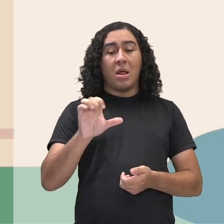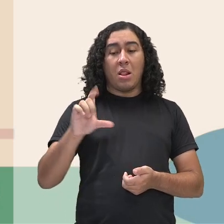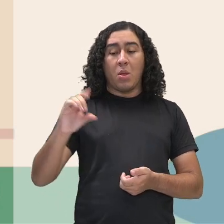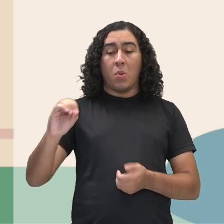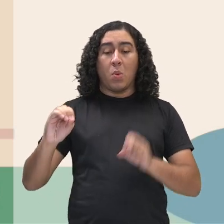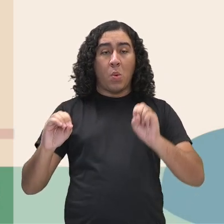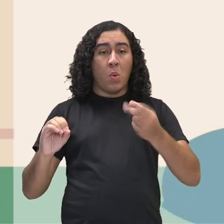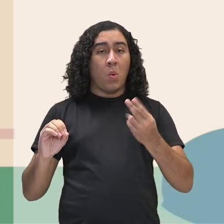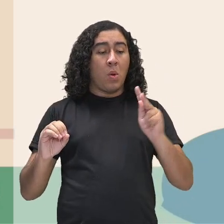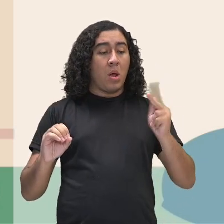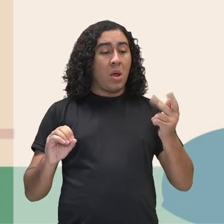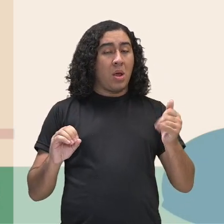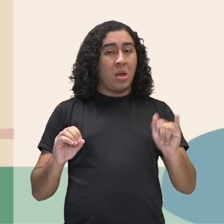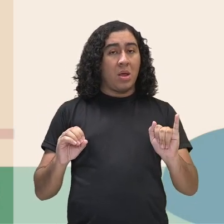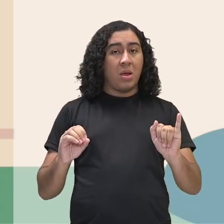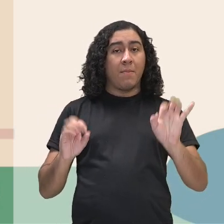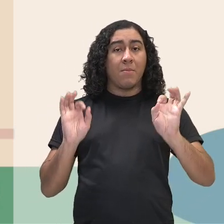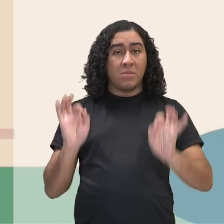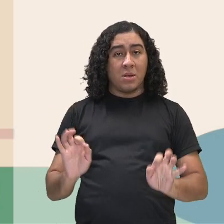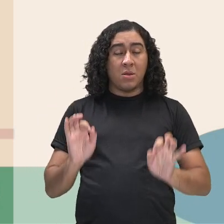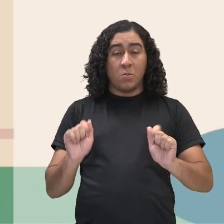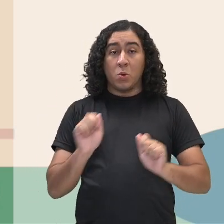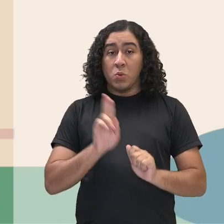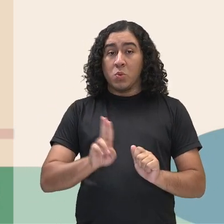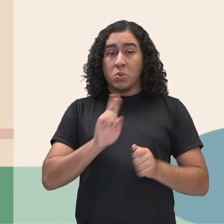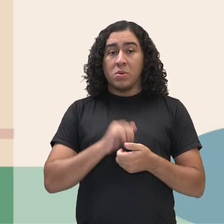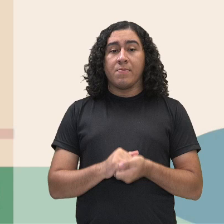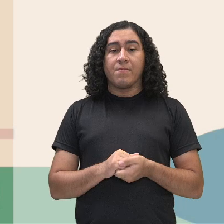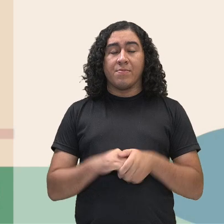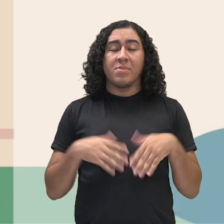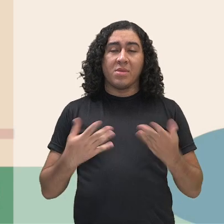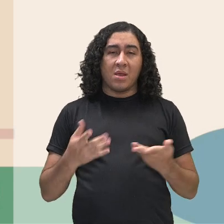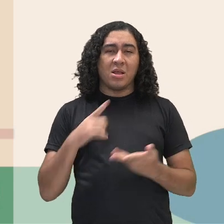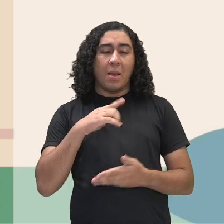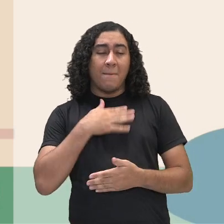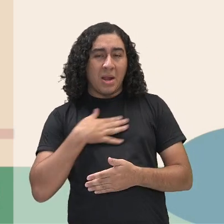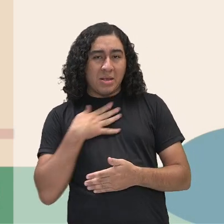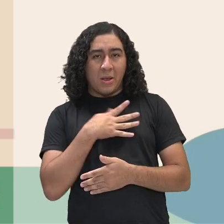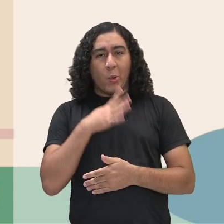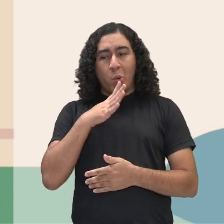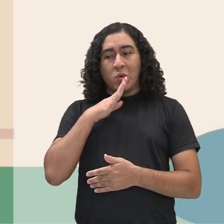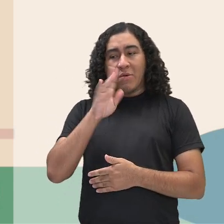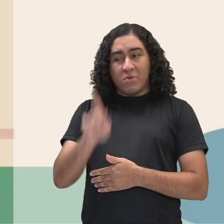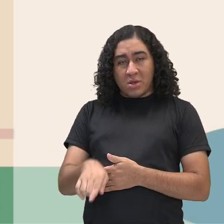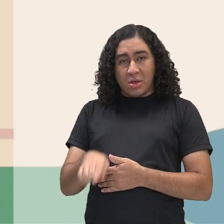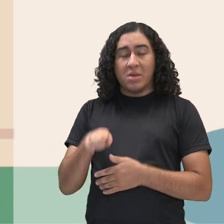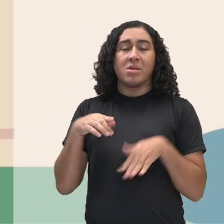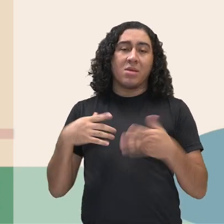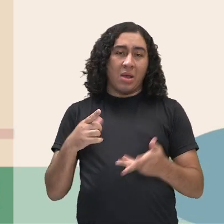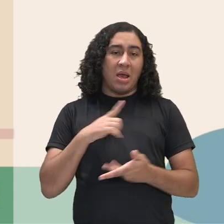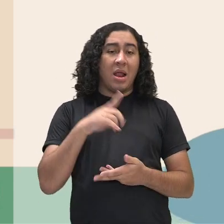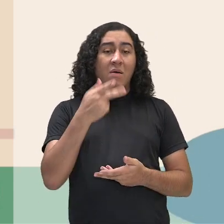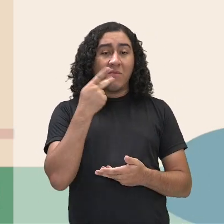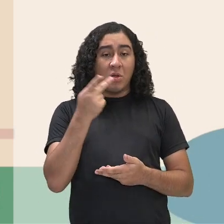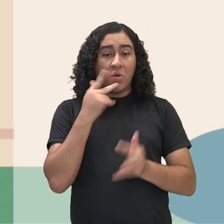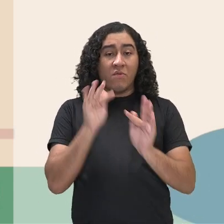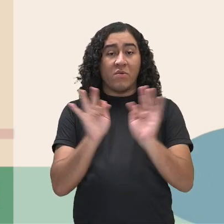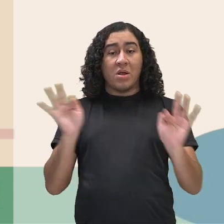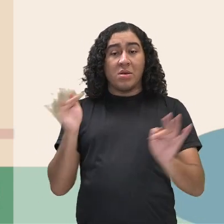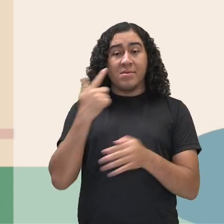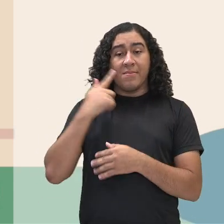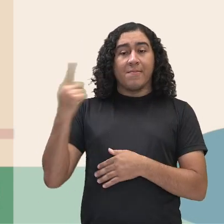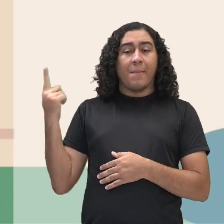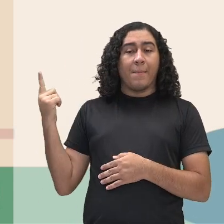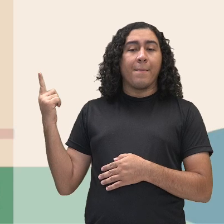certo? Agora, para se apresentar, né, dizer muito prazer em conhecer você, a Potira falou, nice to meet you, prazer em